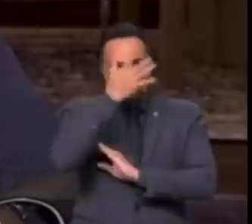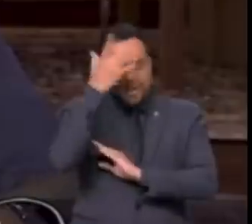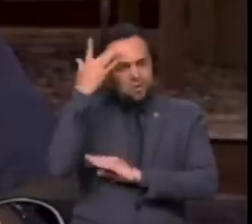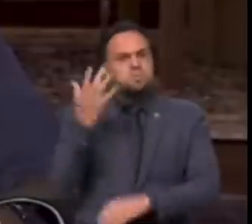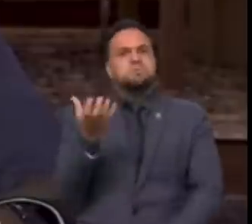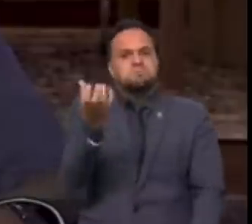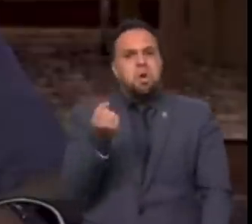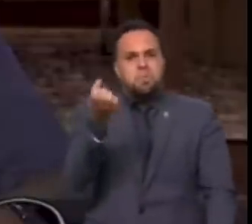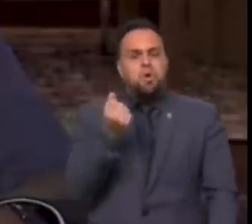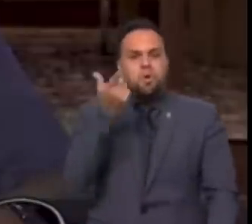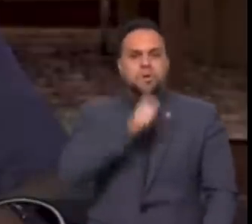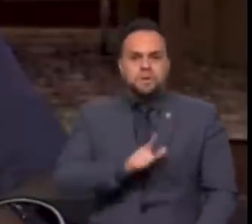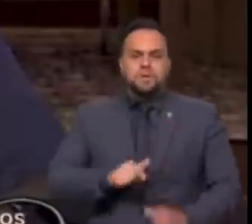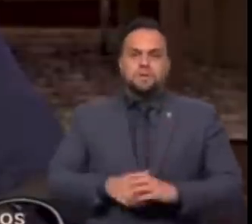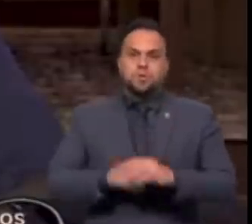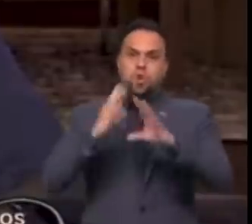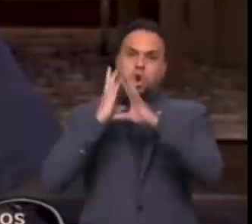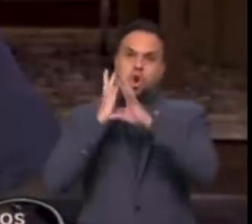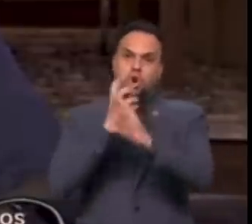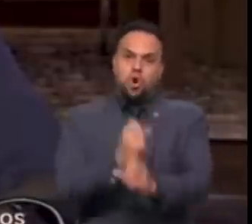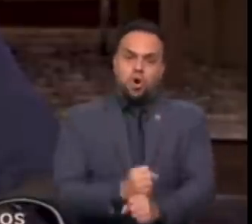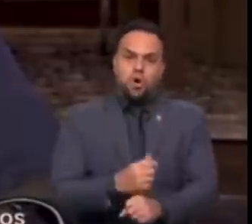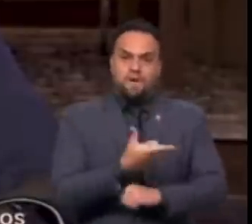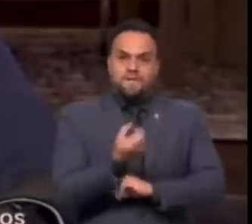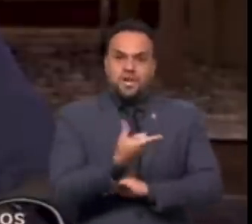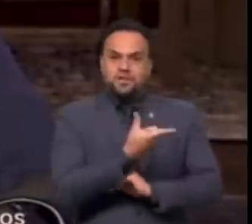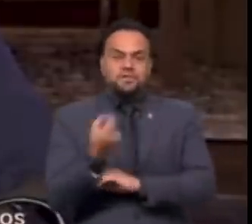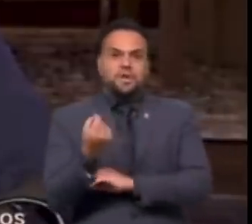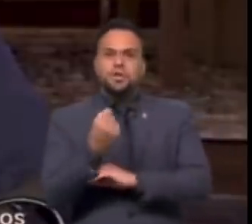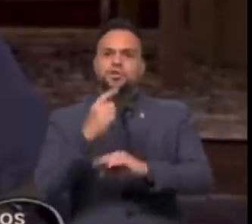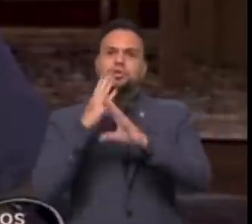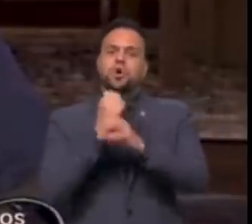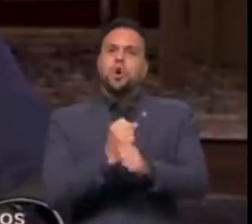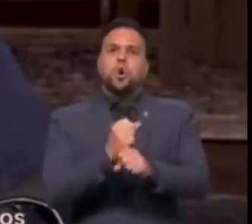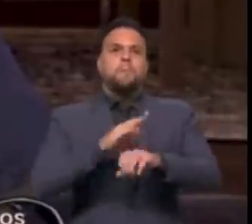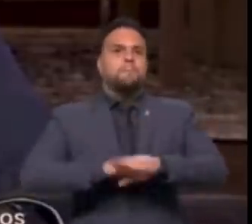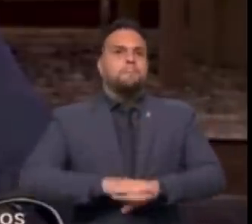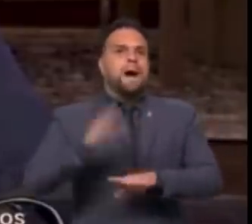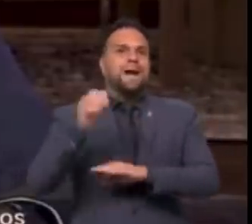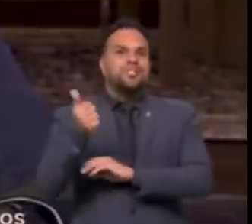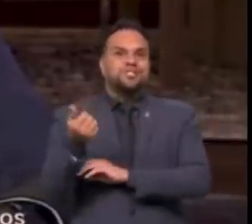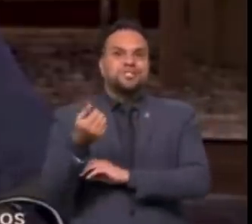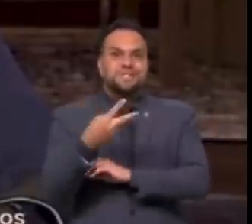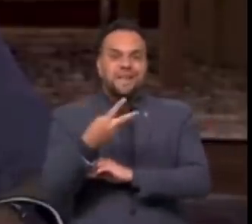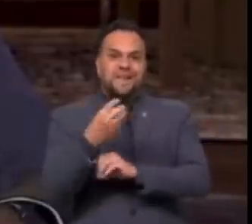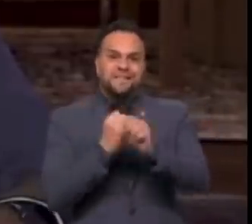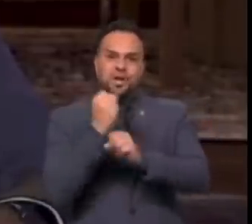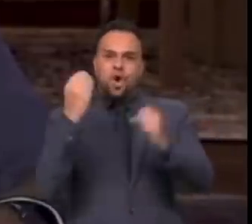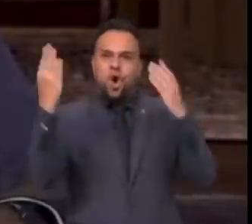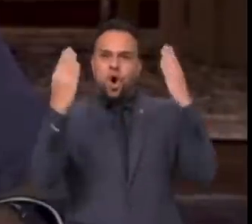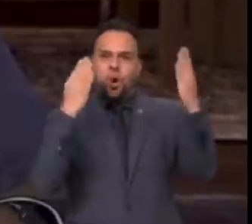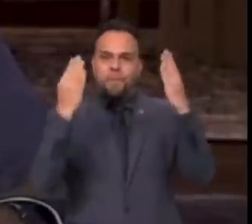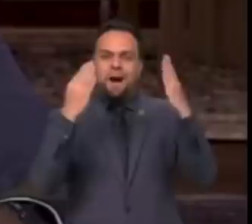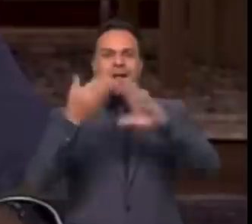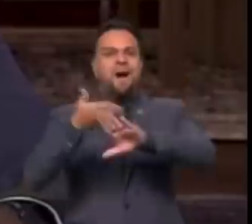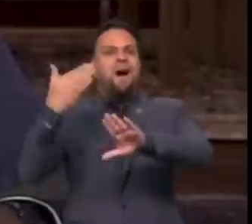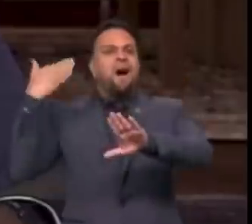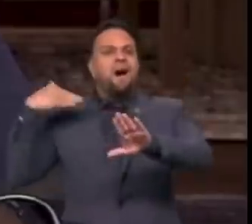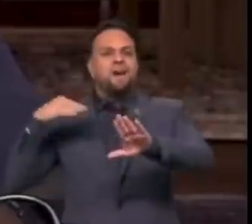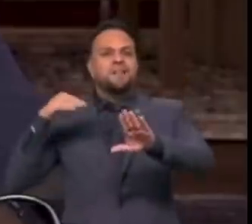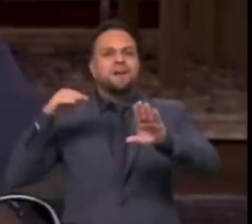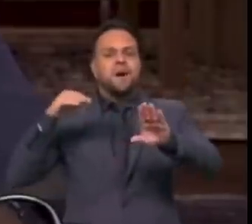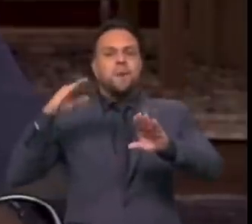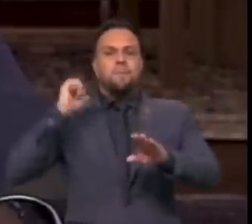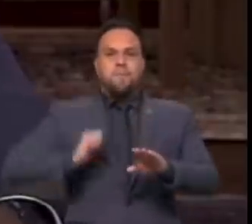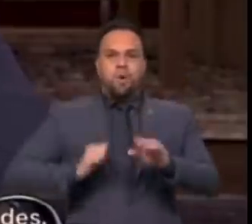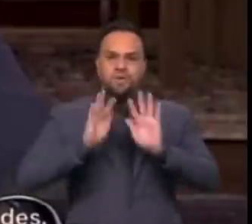pessoas o Thiago o total pago em 2020 equivale a mais de 13 anos de gasto com o